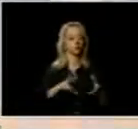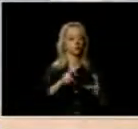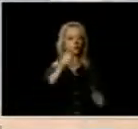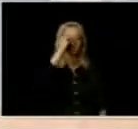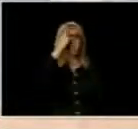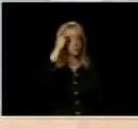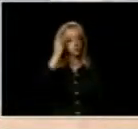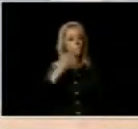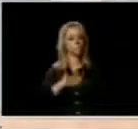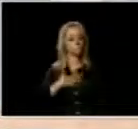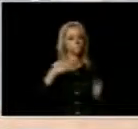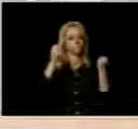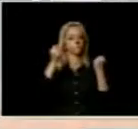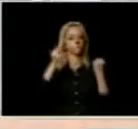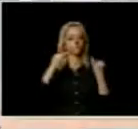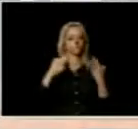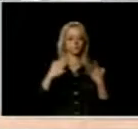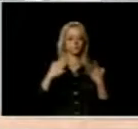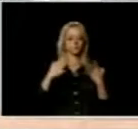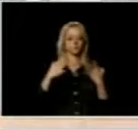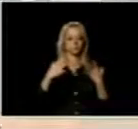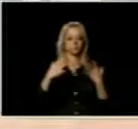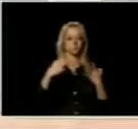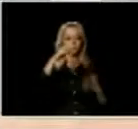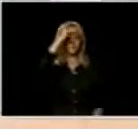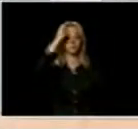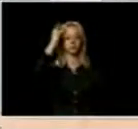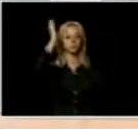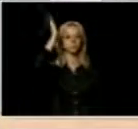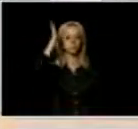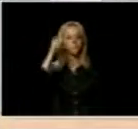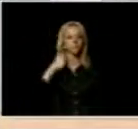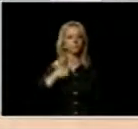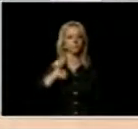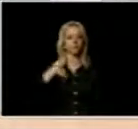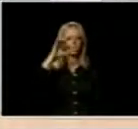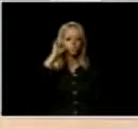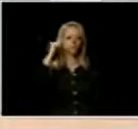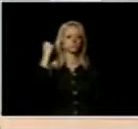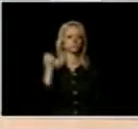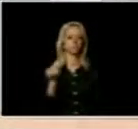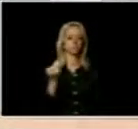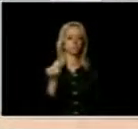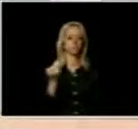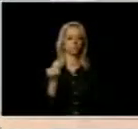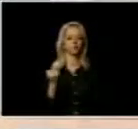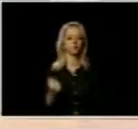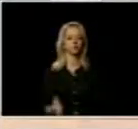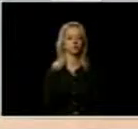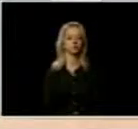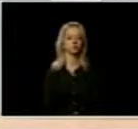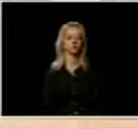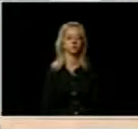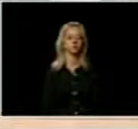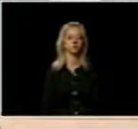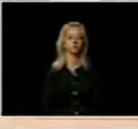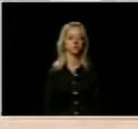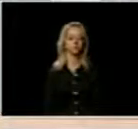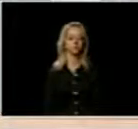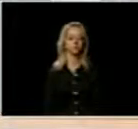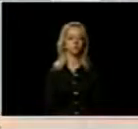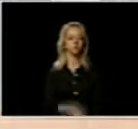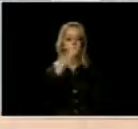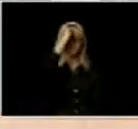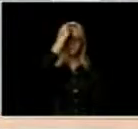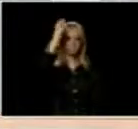minhas considerações de um taubatiano aqui indignado com o tratamento que é dado à cultura de Taubaté por esse governo, que às vezes não pensa,